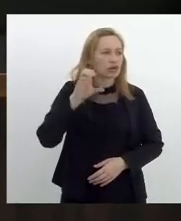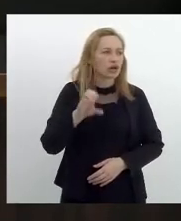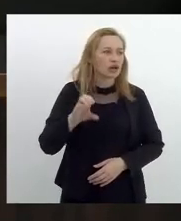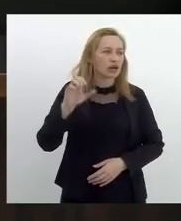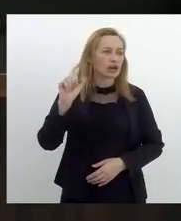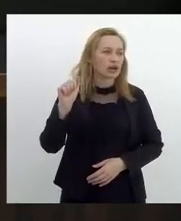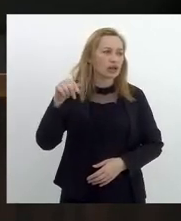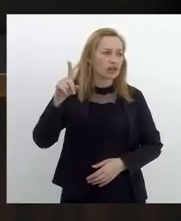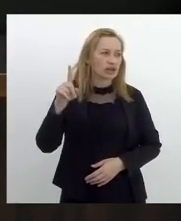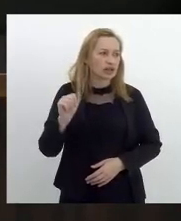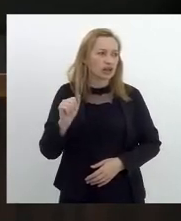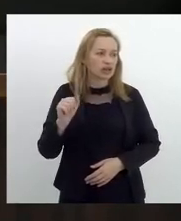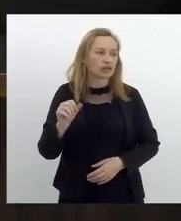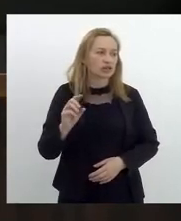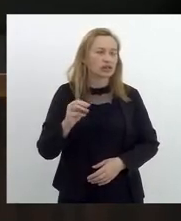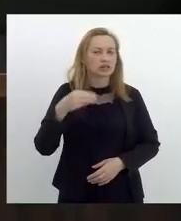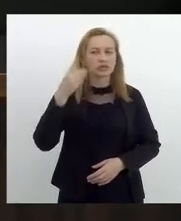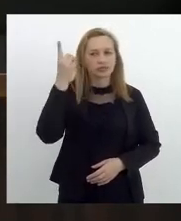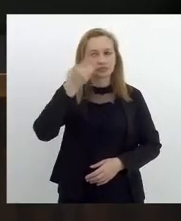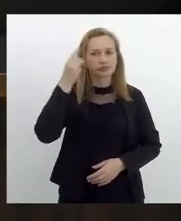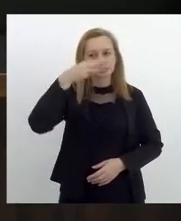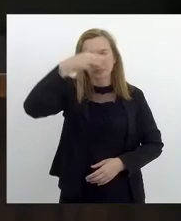Deputado Márcio Pacheco.